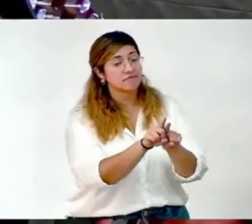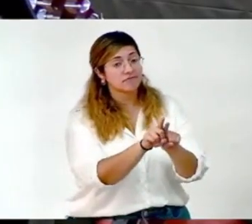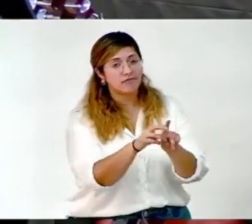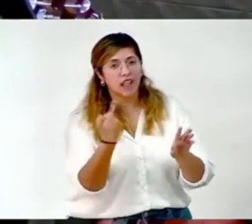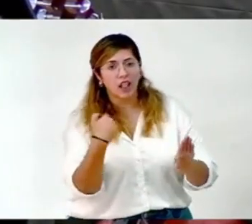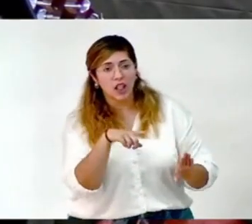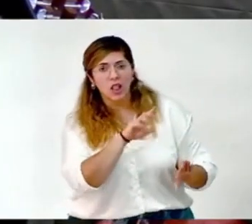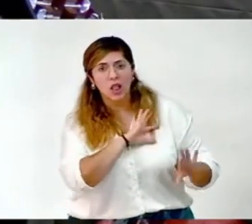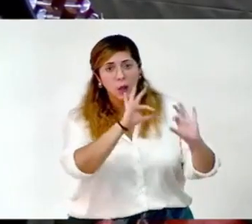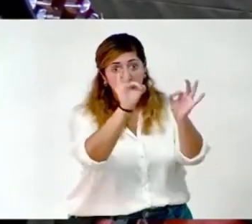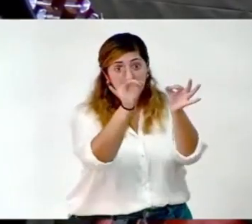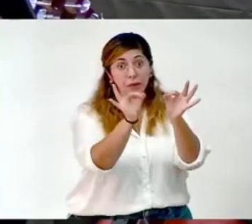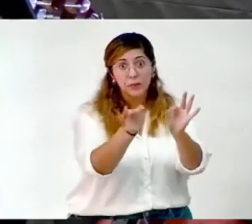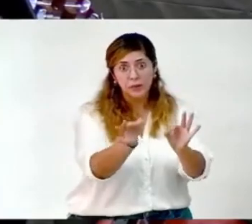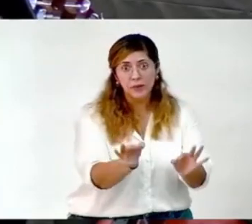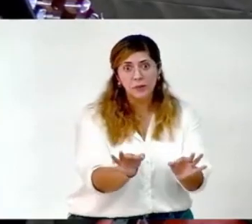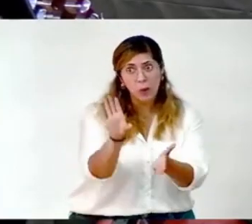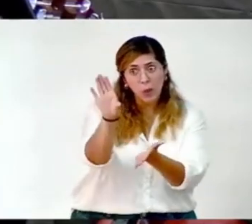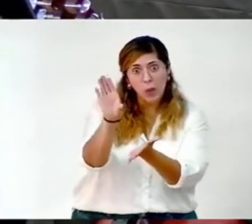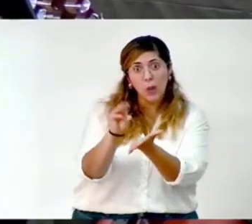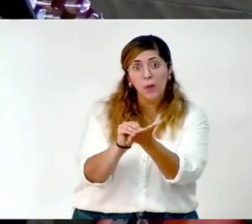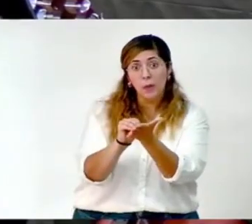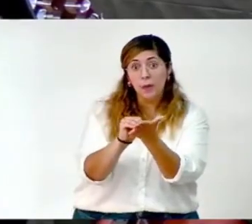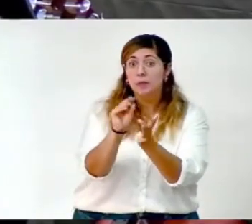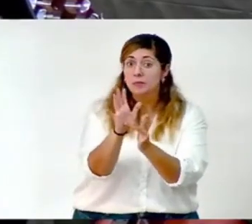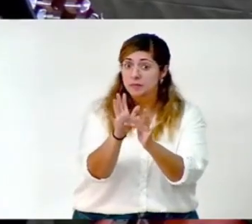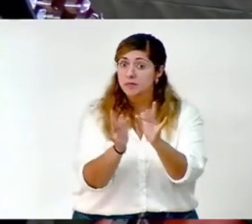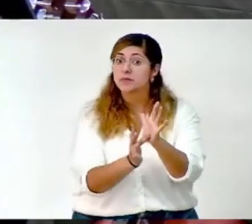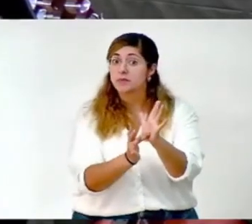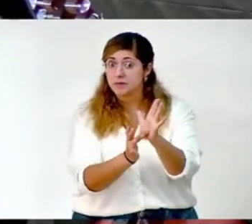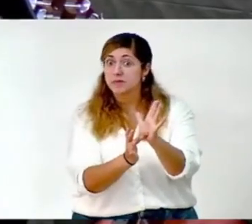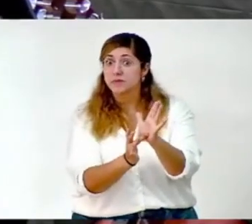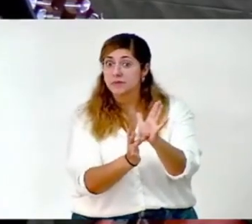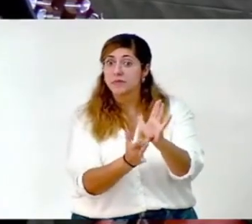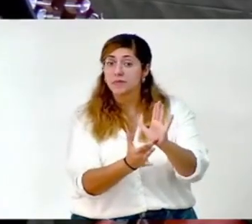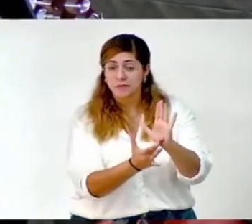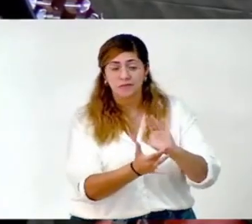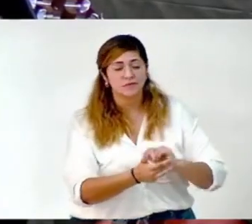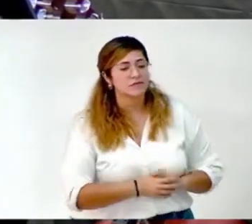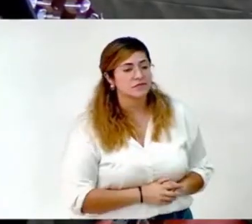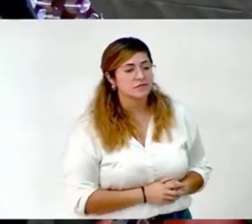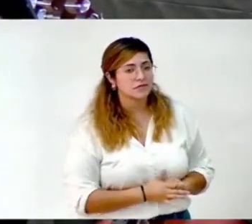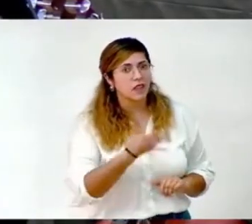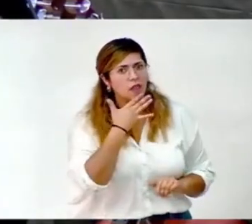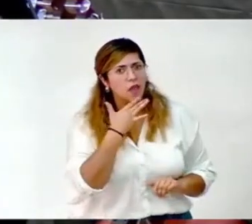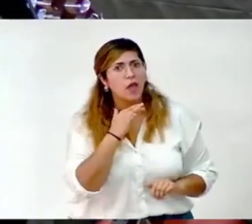vós perfeitos, como perfeito é o vosso Pai